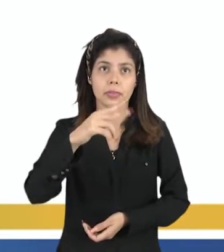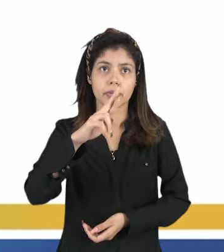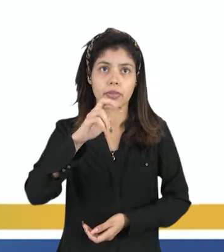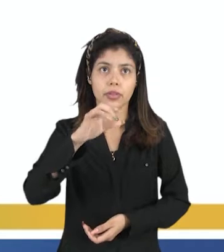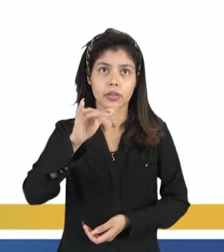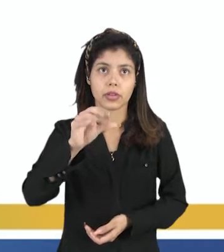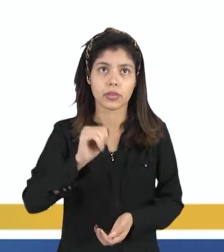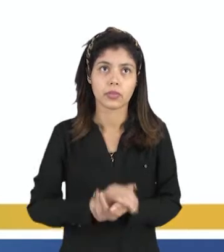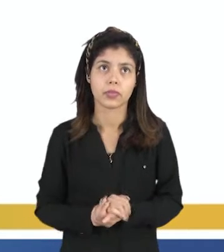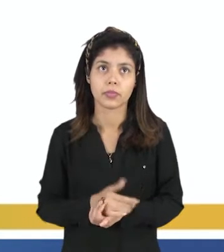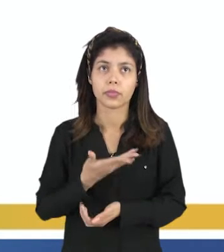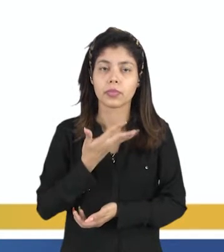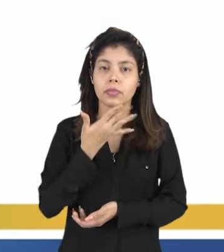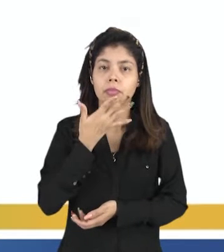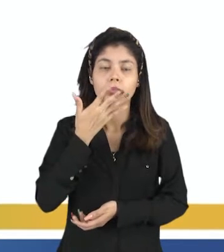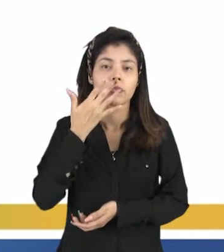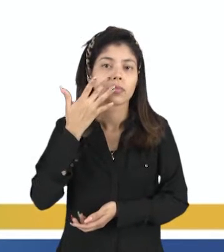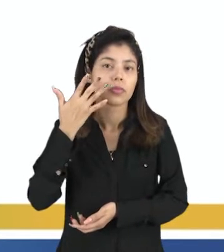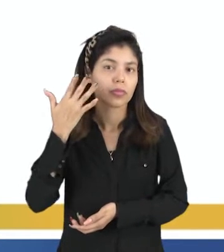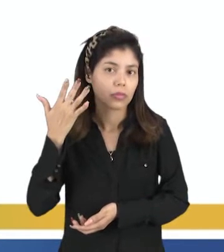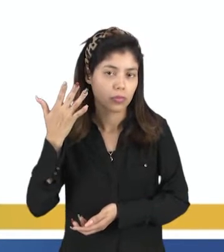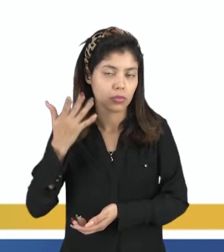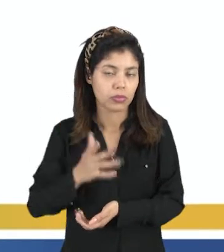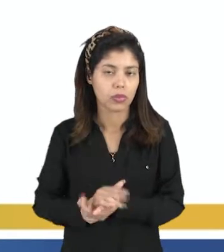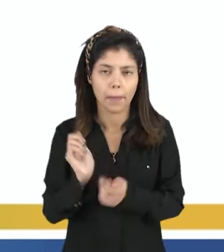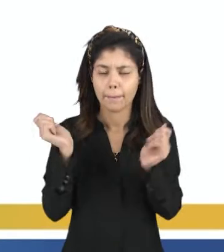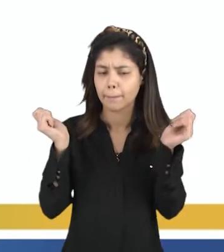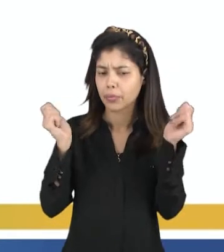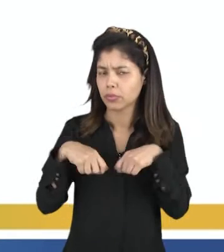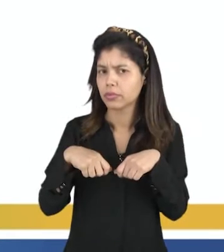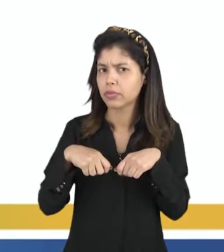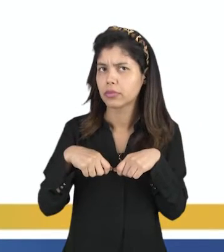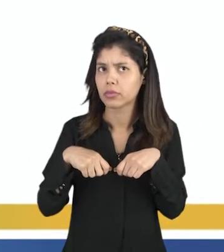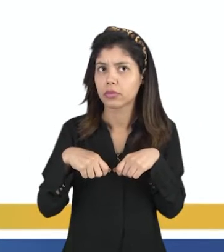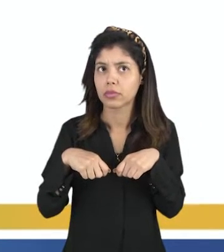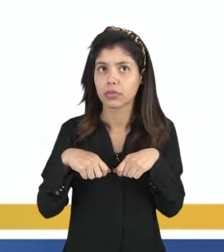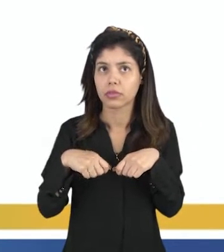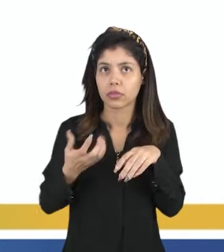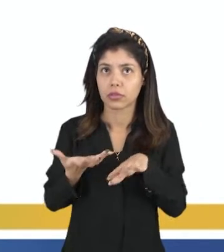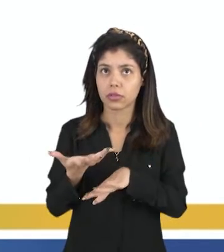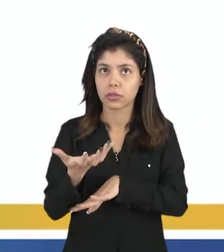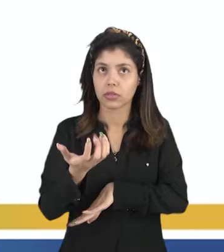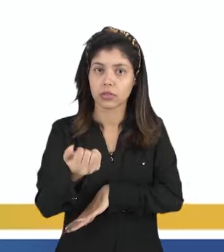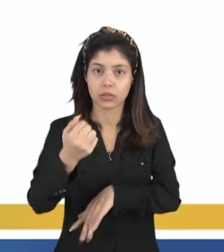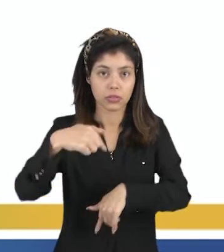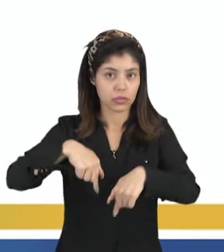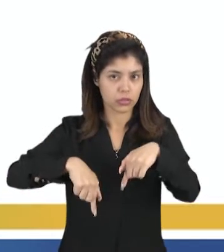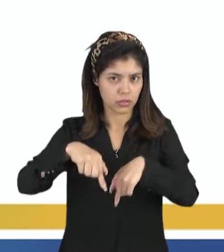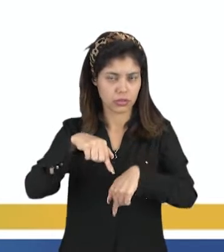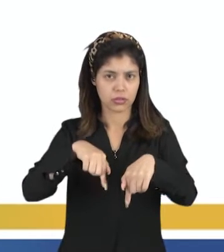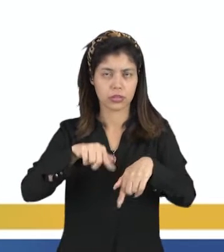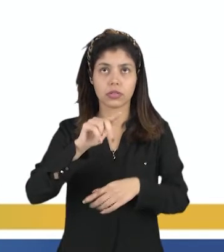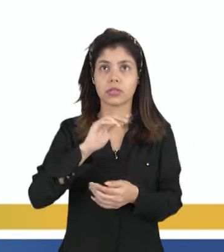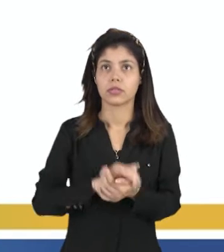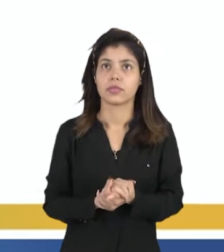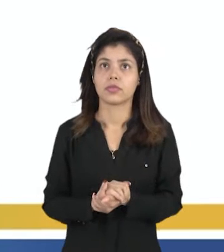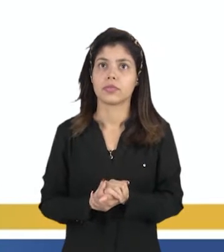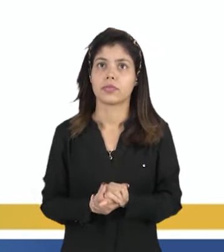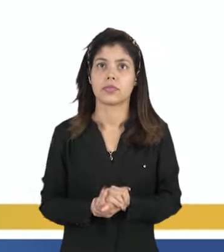epitélio olfativo, ele possui o que nós chamamos de quimiorreceptores de olfato, ou seja,